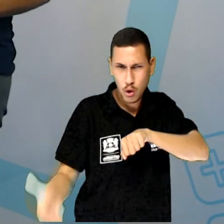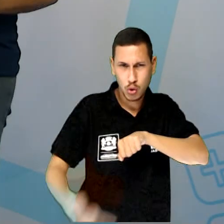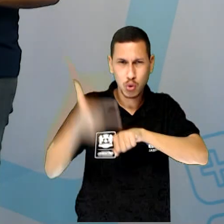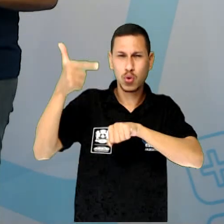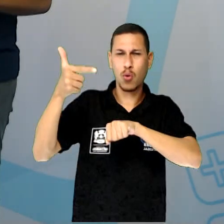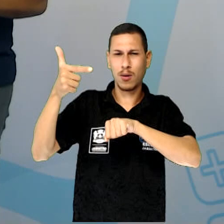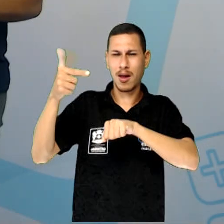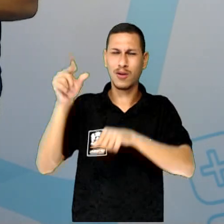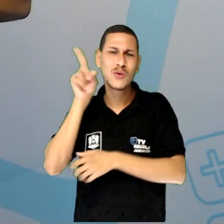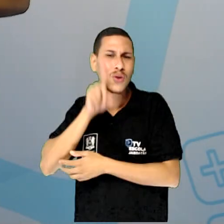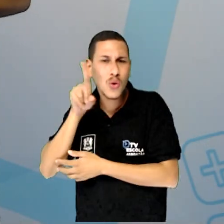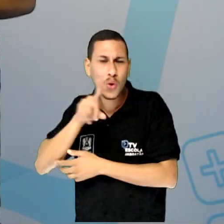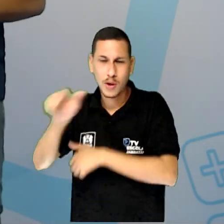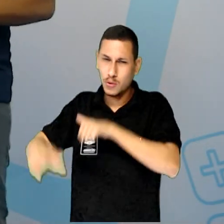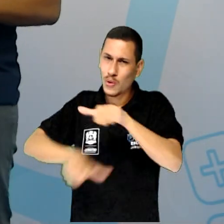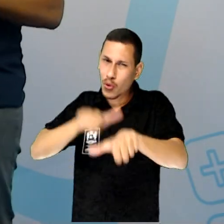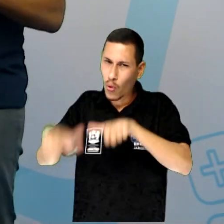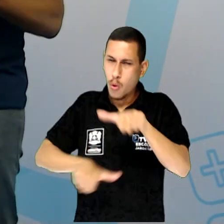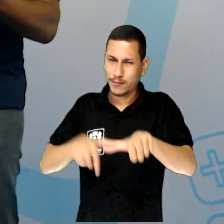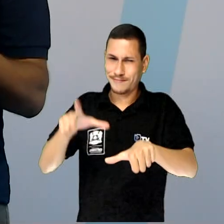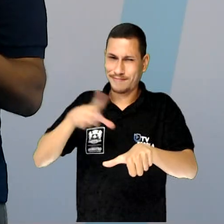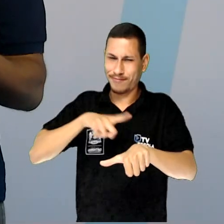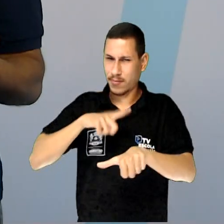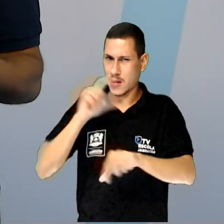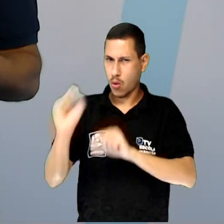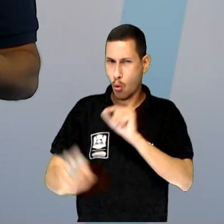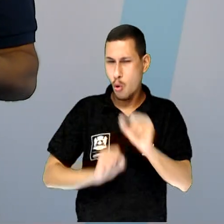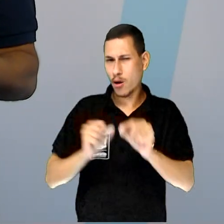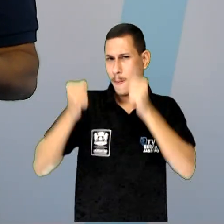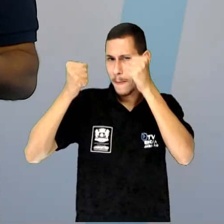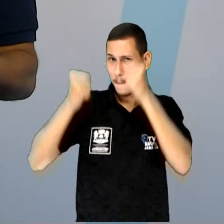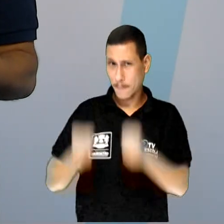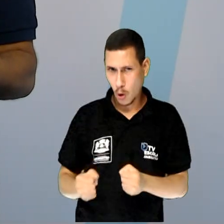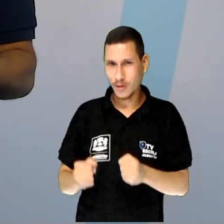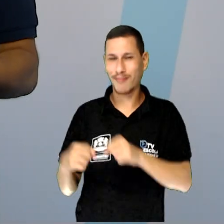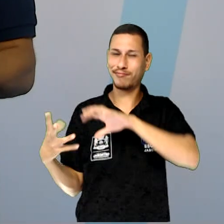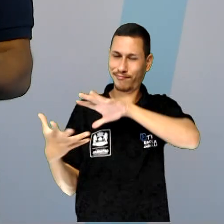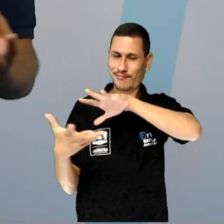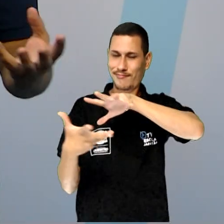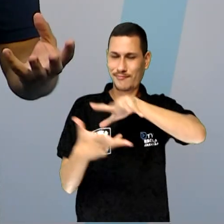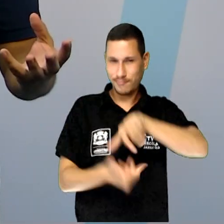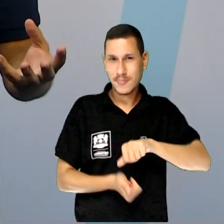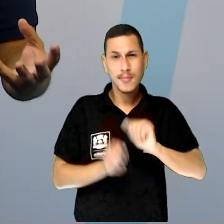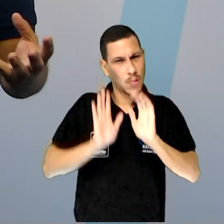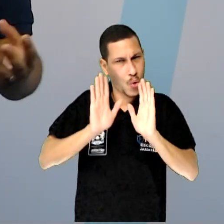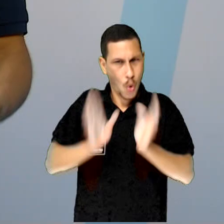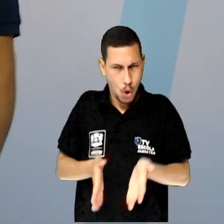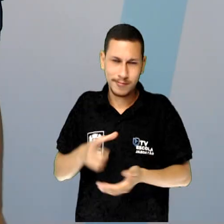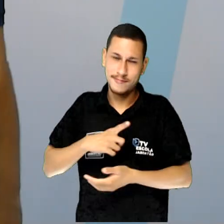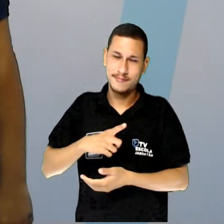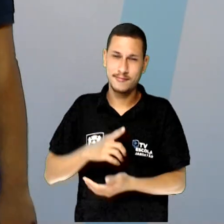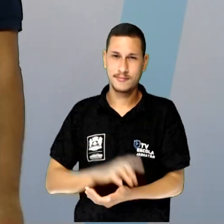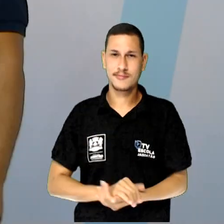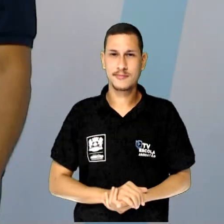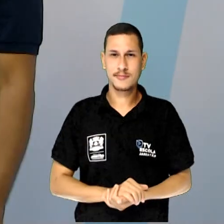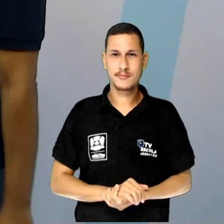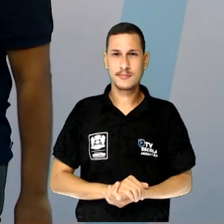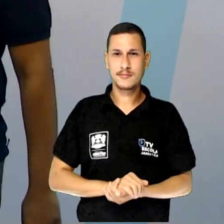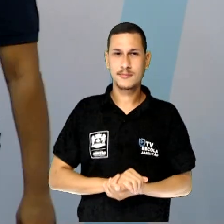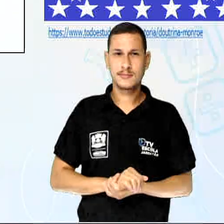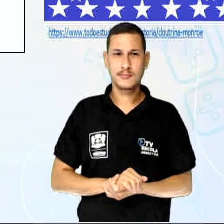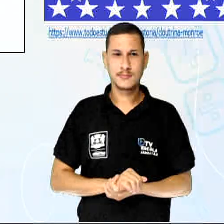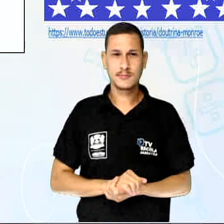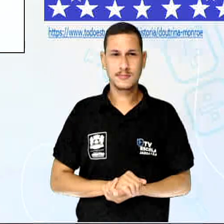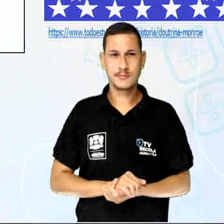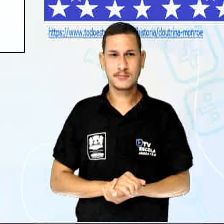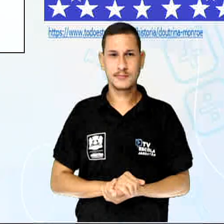partir daí, passaram a ter esse grande destaque internacional que hoje possuem.